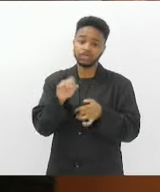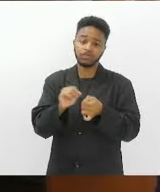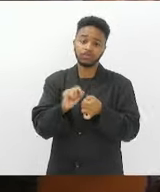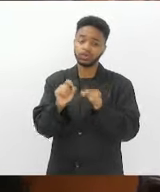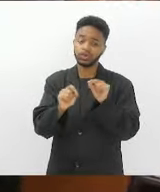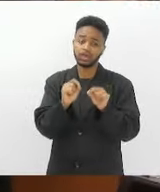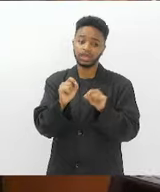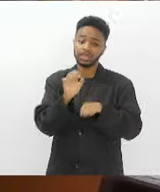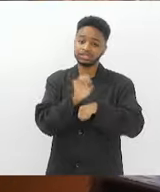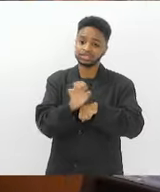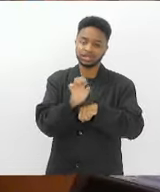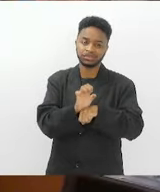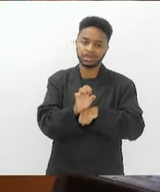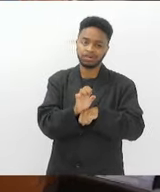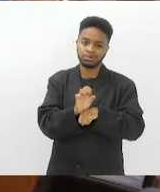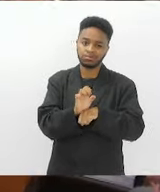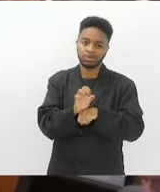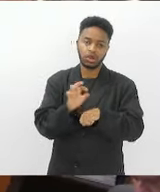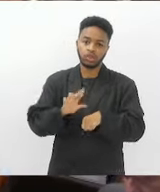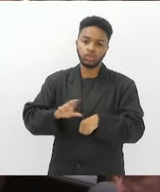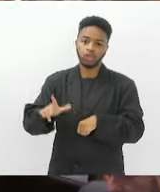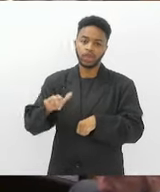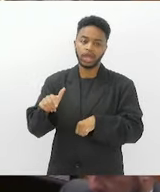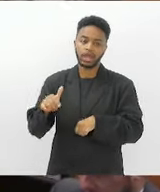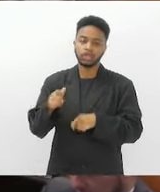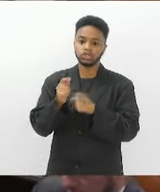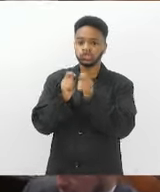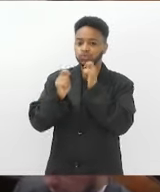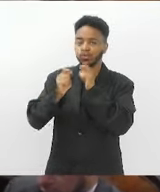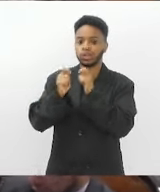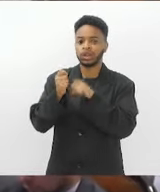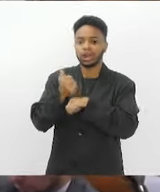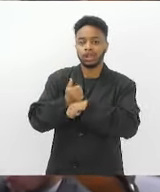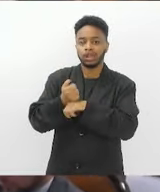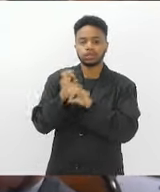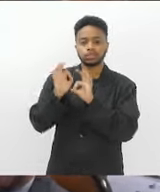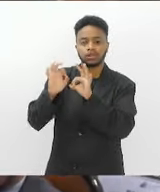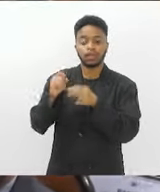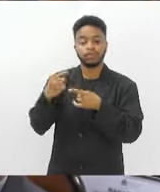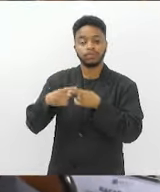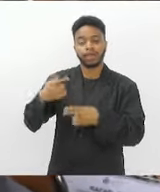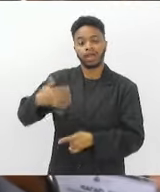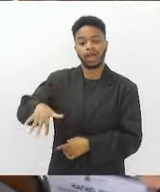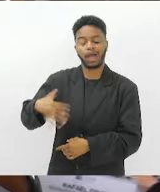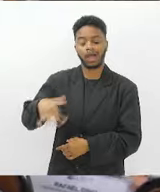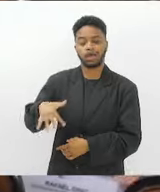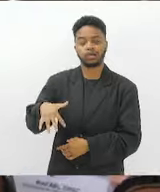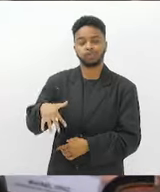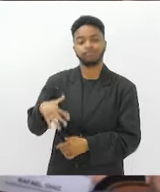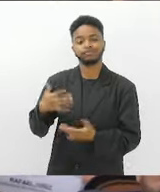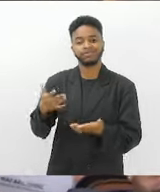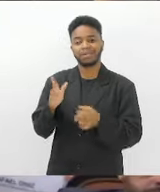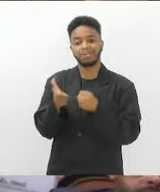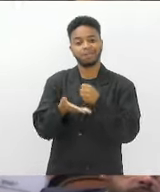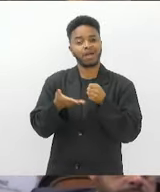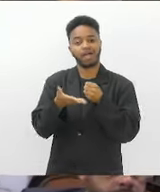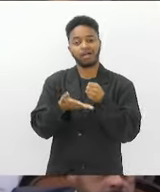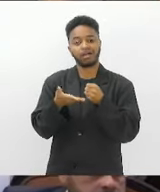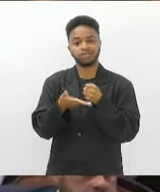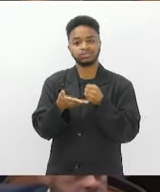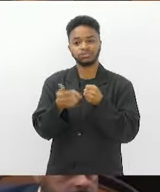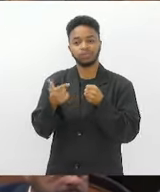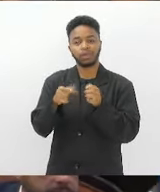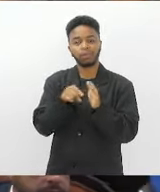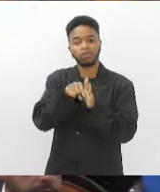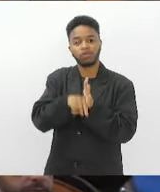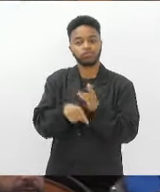estagiários e não mais por grandes jornalistas, por custar caro. uma mídia rasa, mídia sem